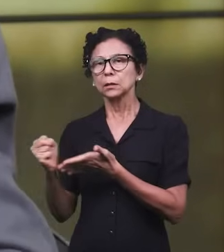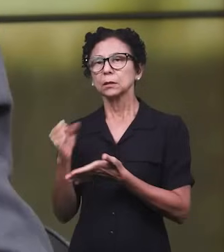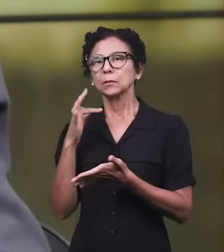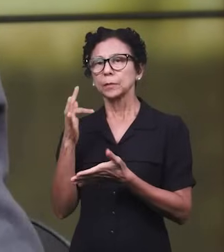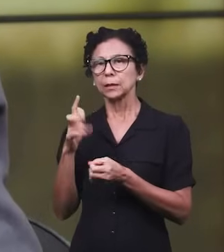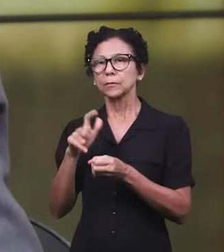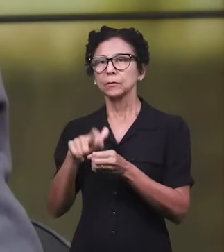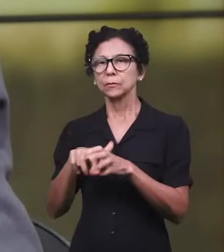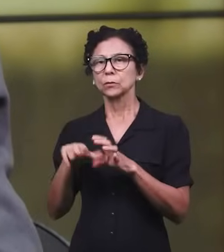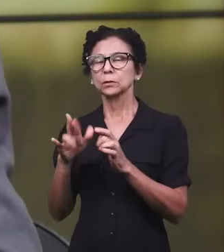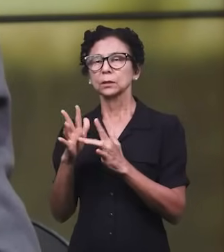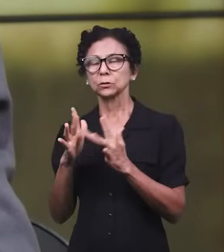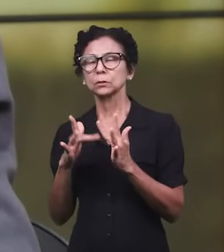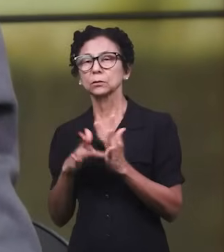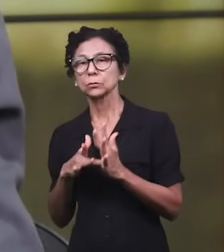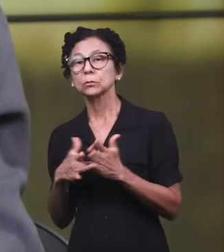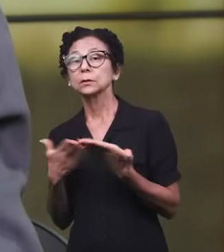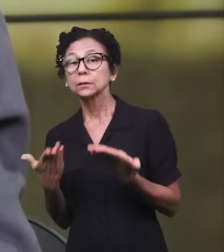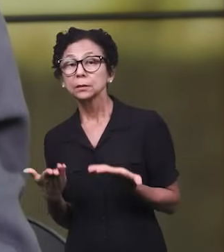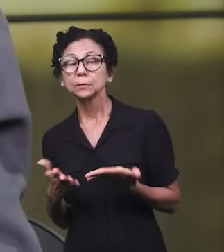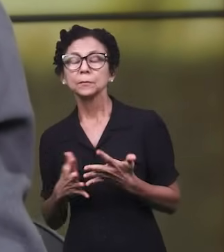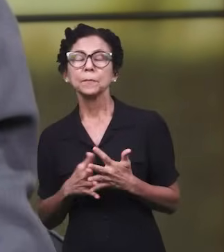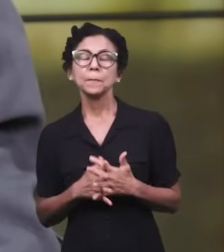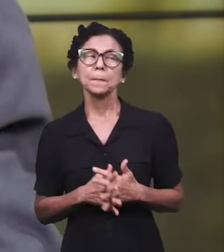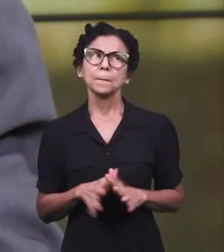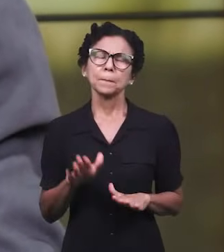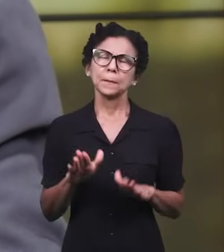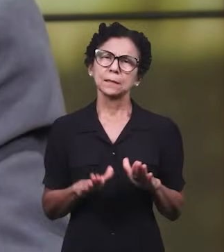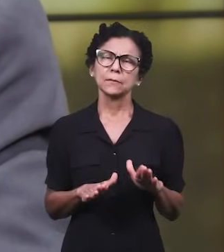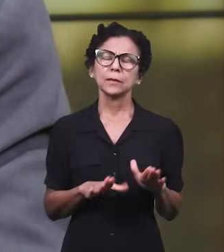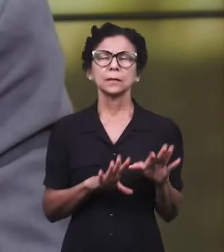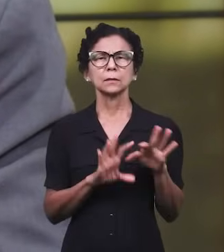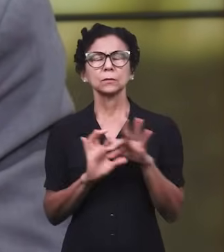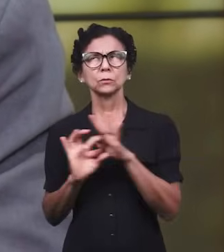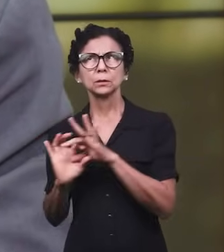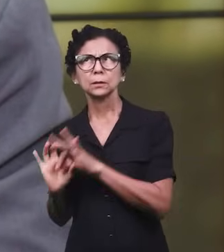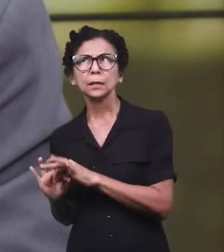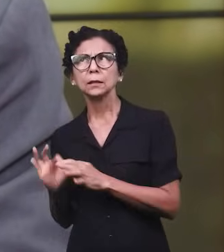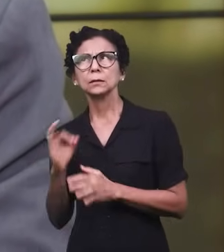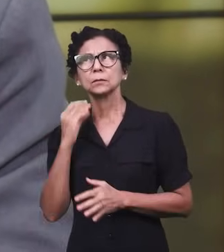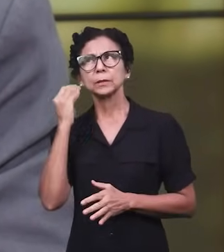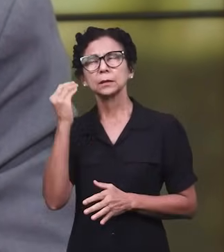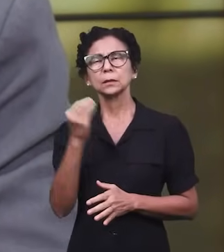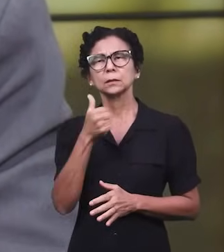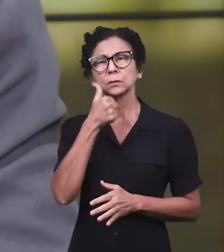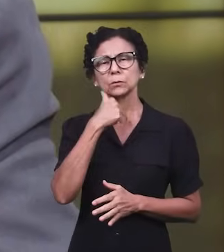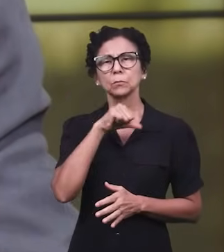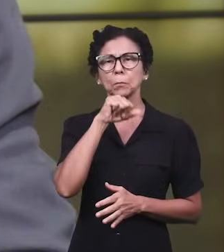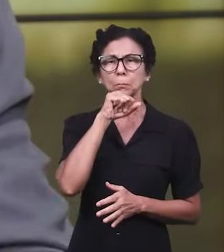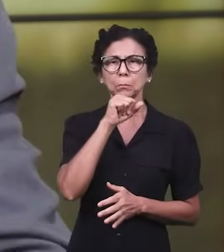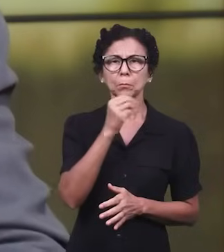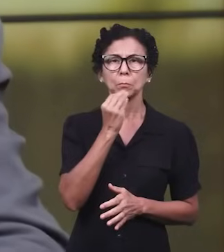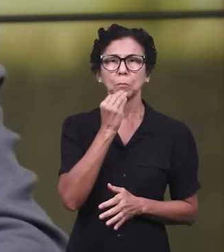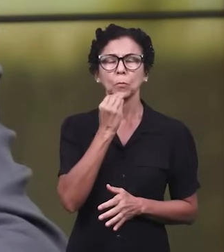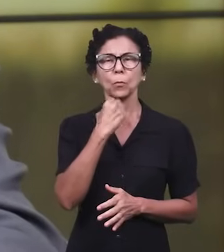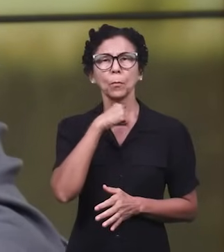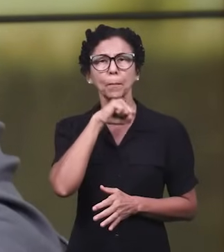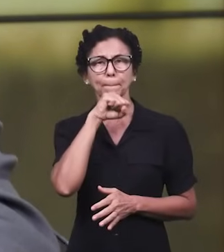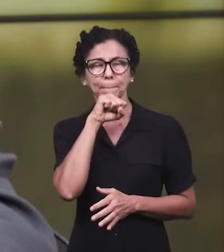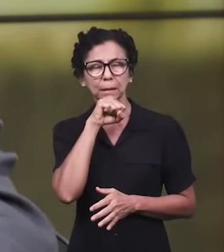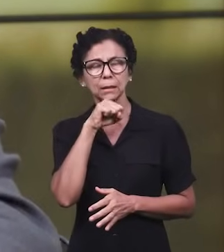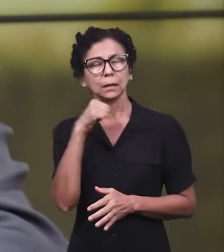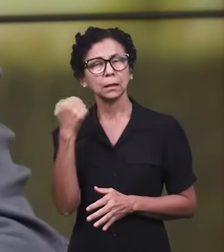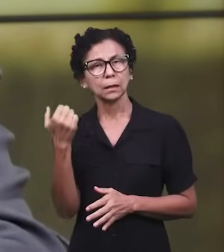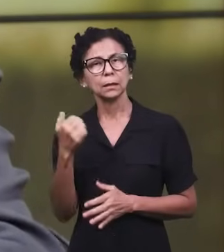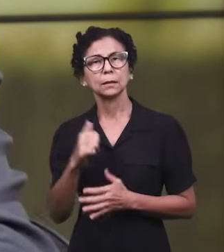e tudo mais, que às vezes, no contexto de uma experiência de uma mãe, de um pai, né, com